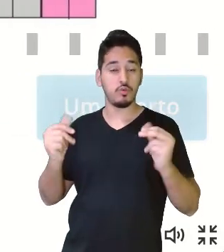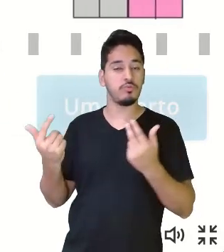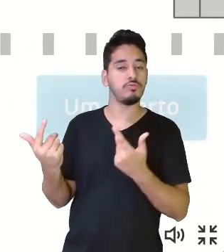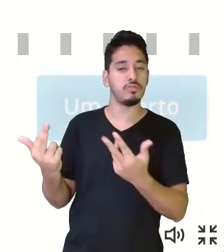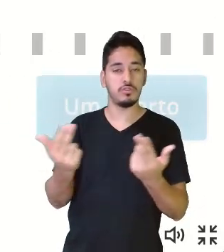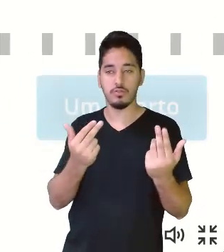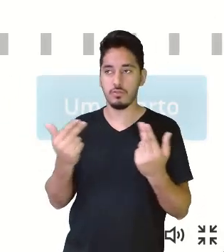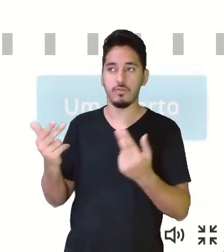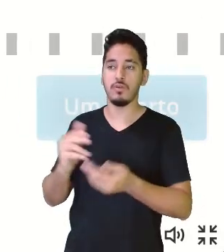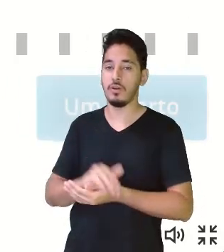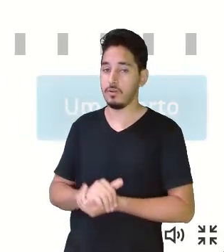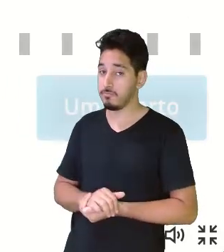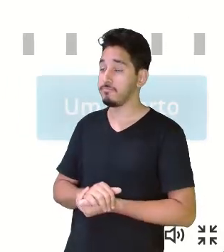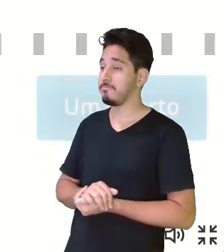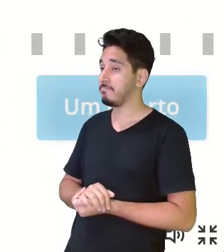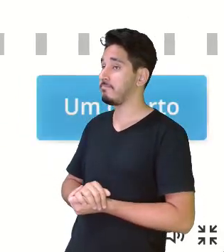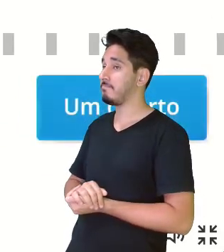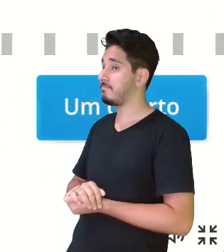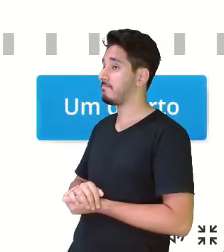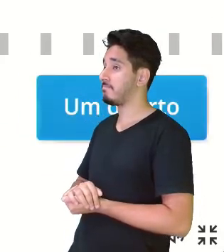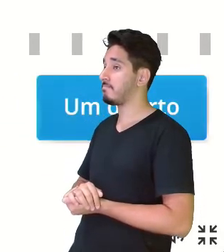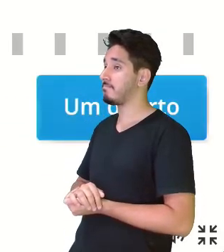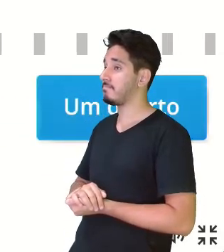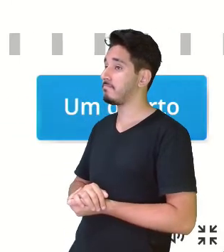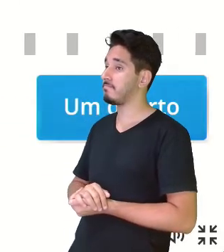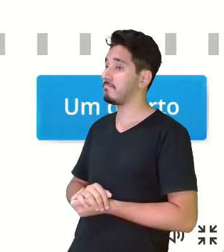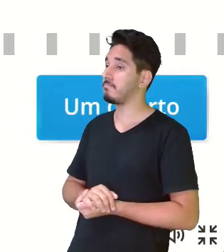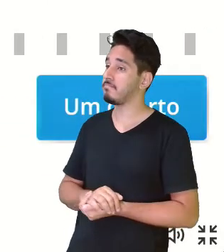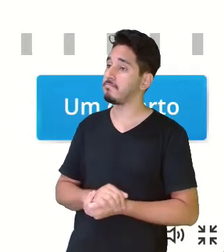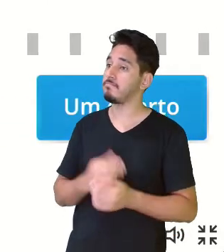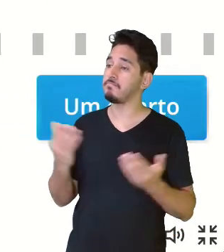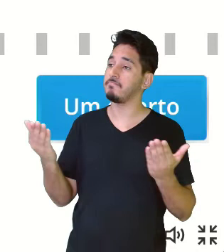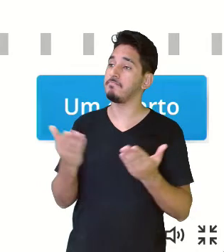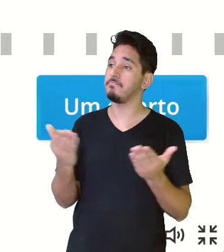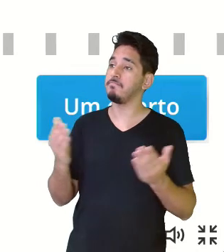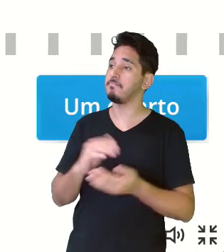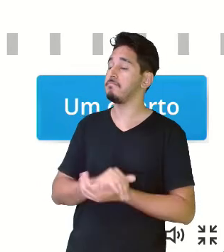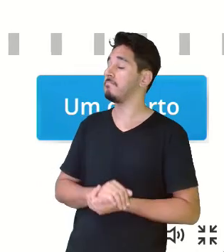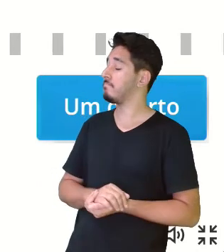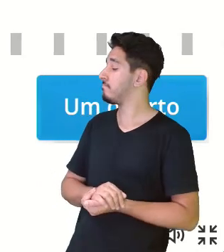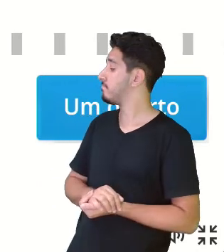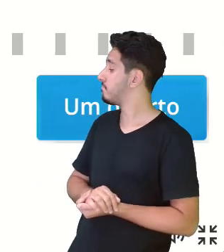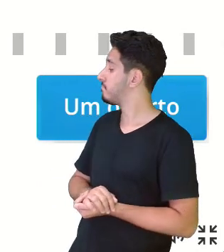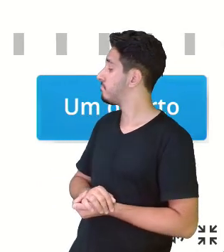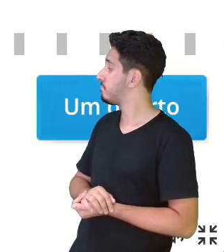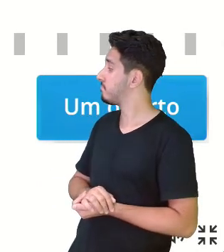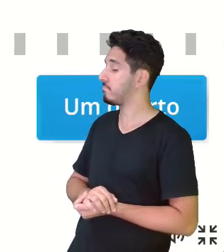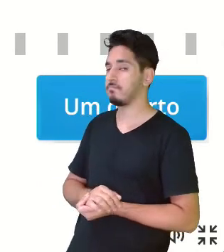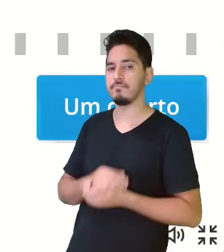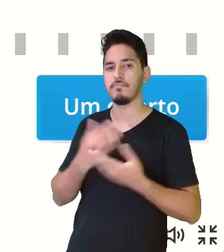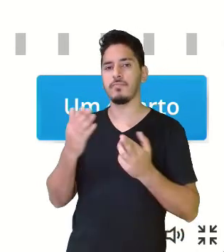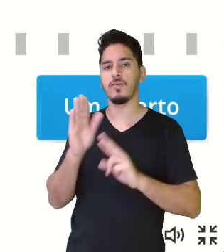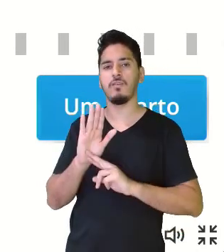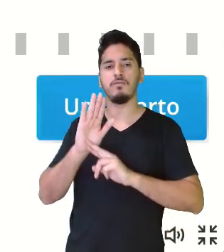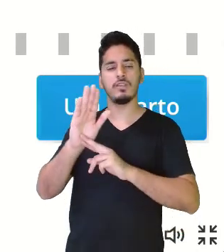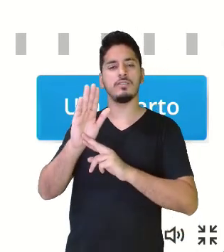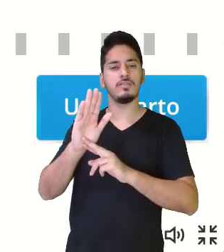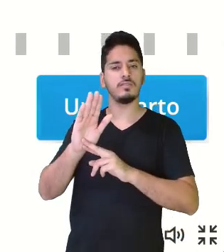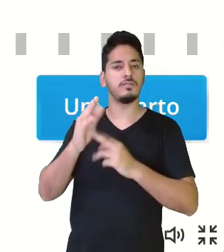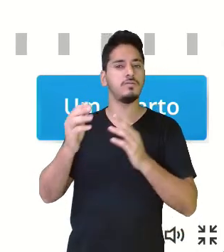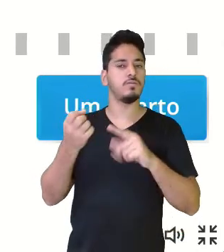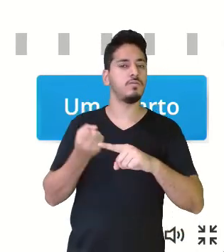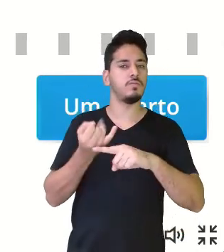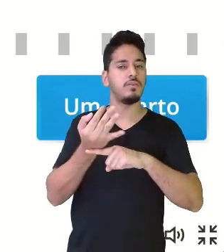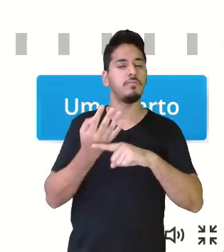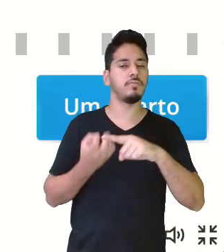a mesma quantidade. E agora, que fração representa a